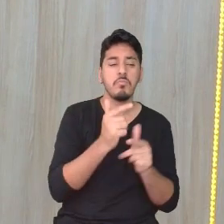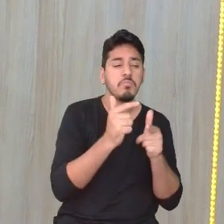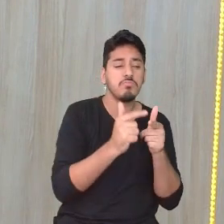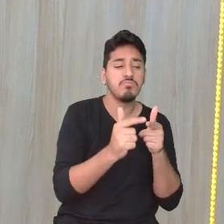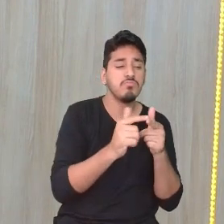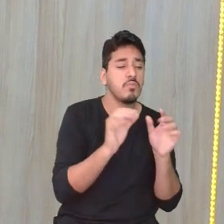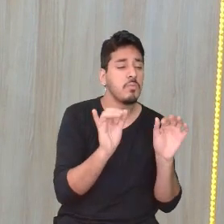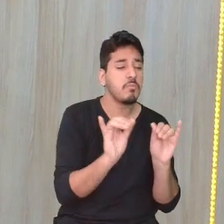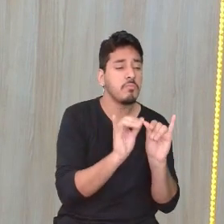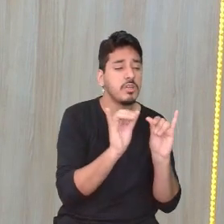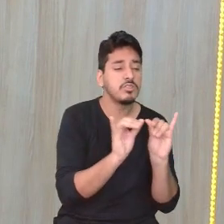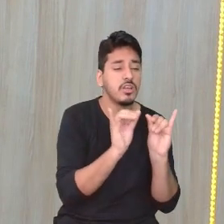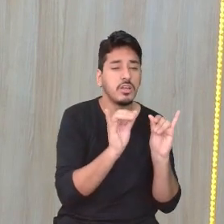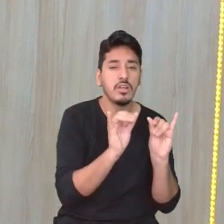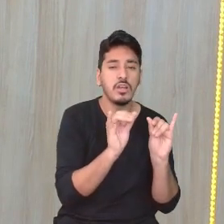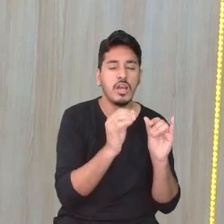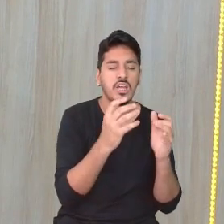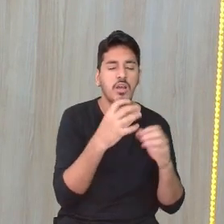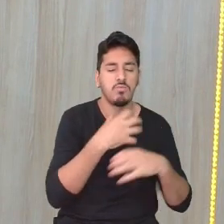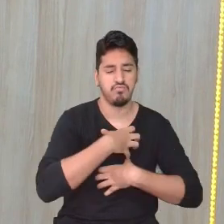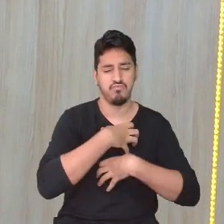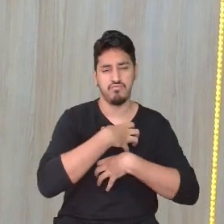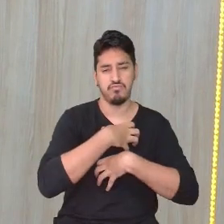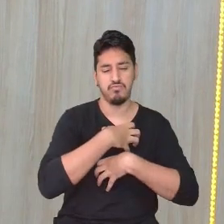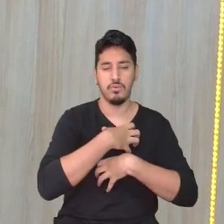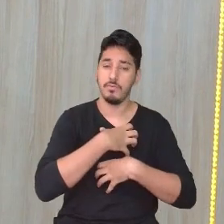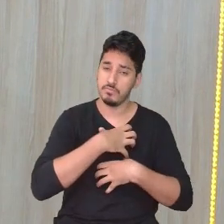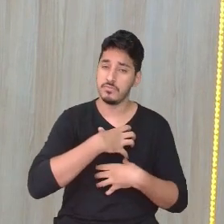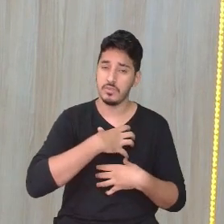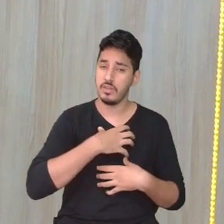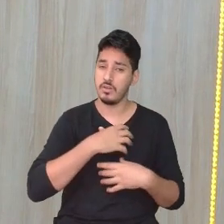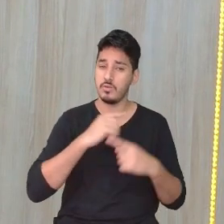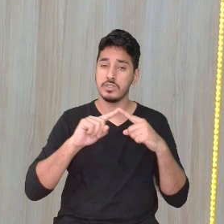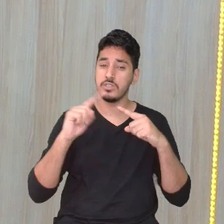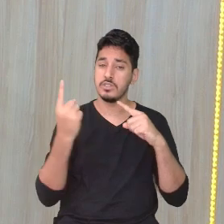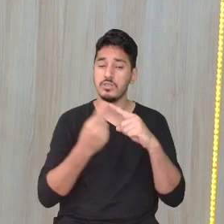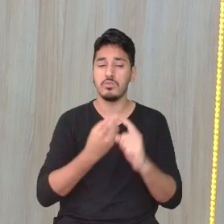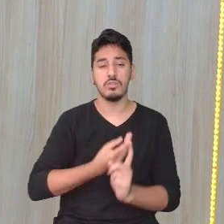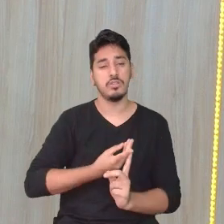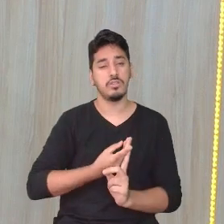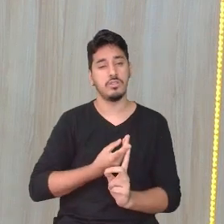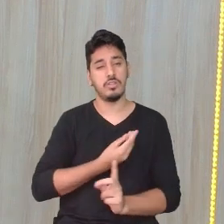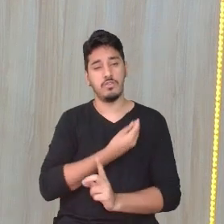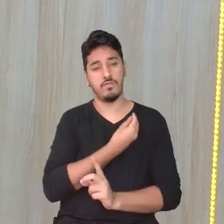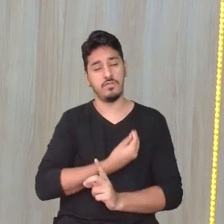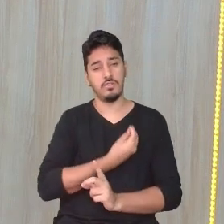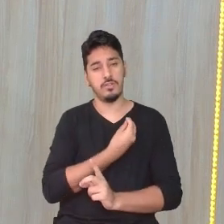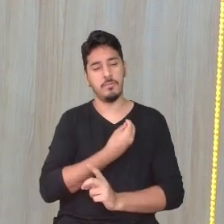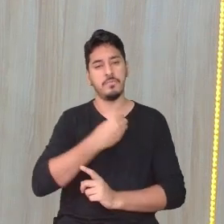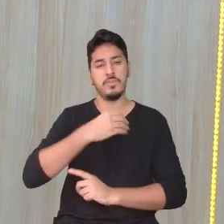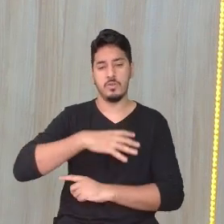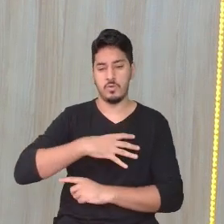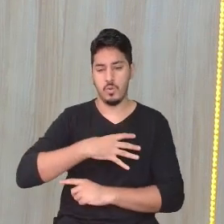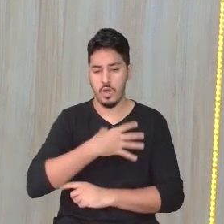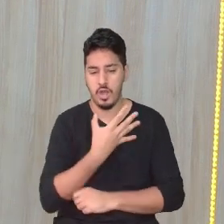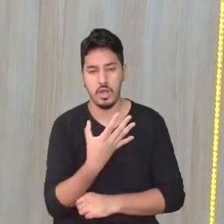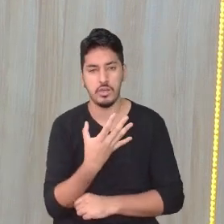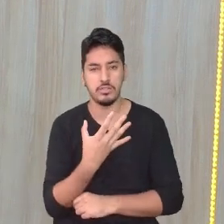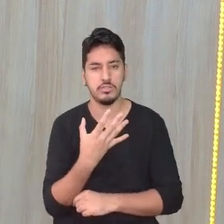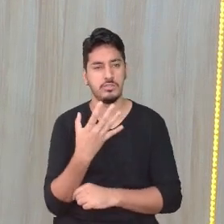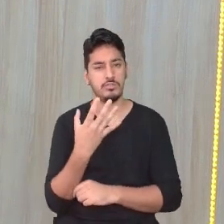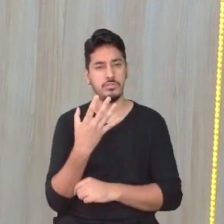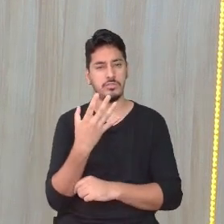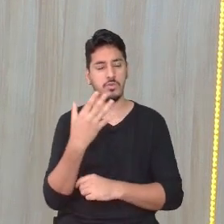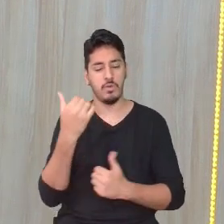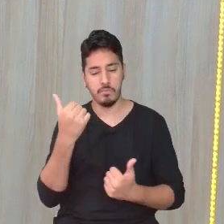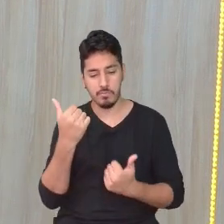gente. Então isso faz parte dos ciclos da vida. A forma com que a gente se encoraja, a rede de apoio que a gente tem, os